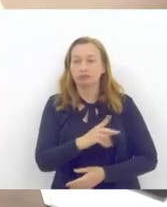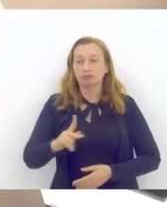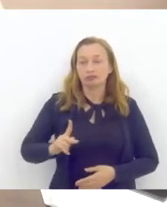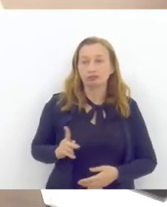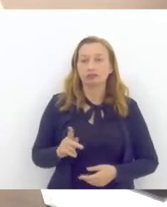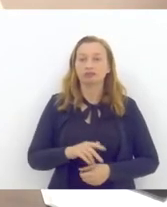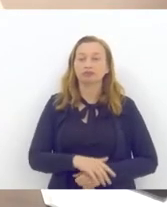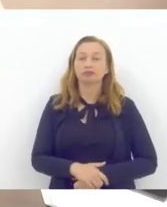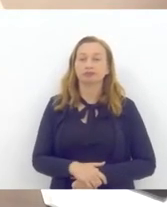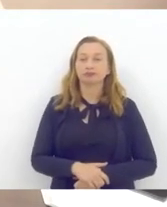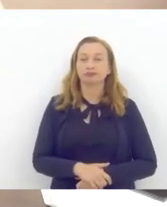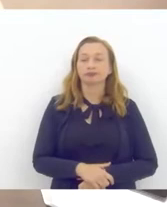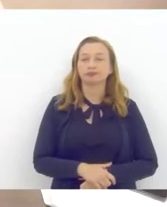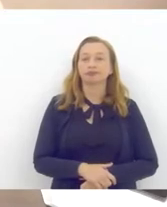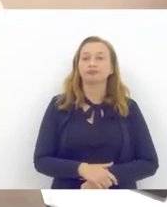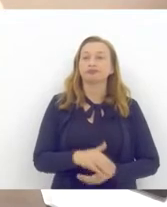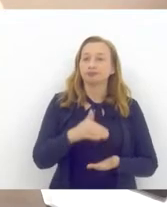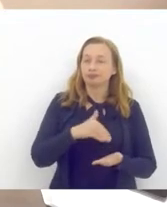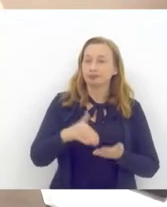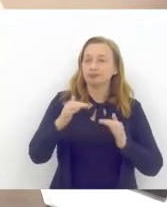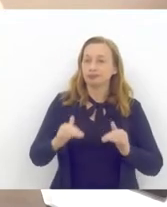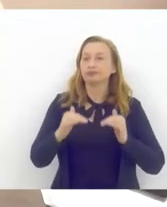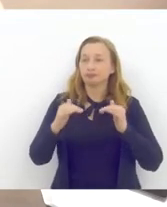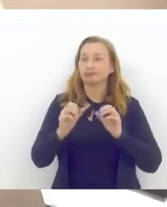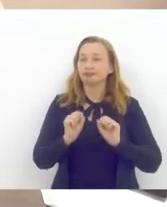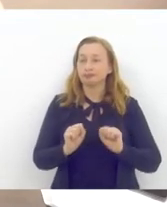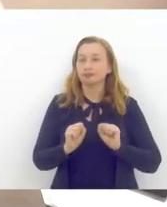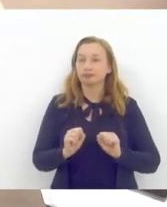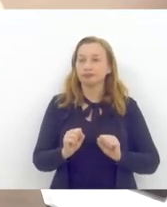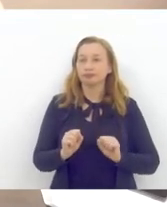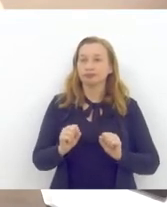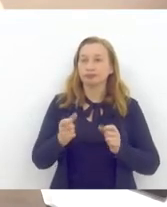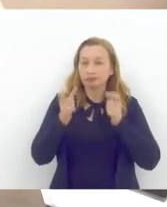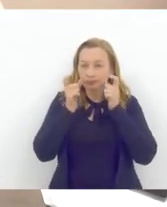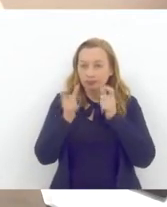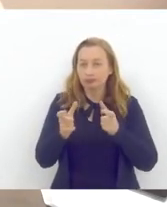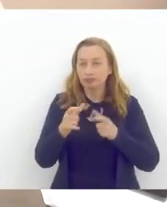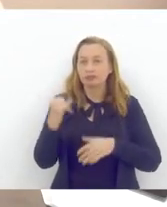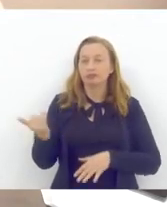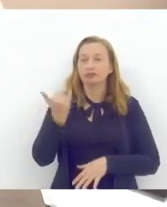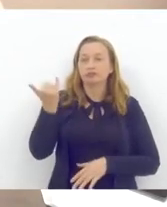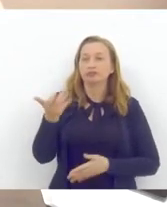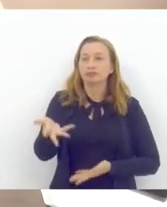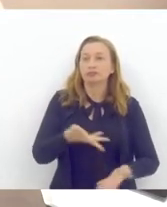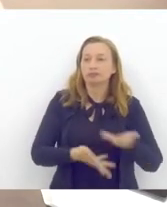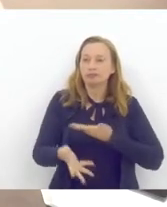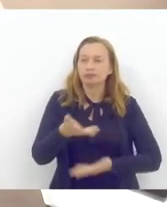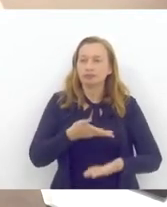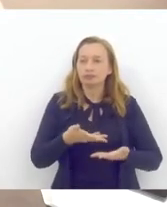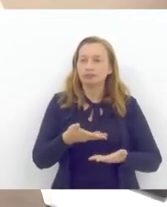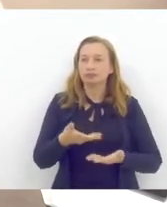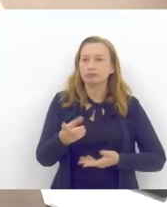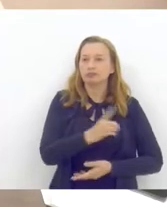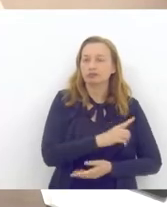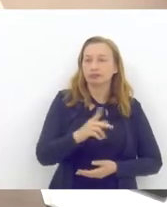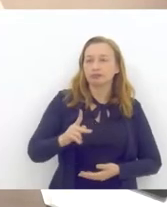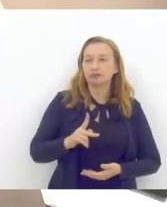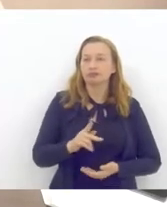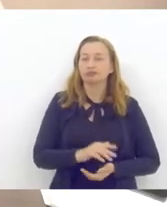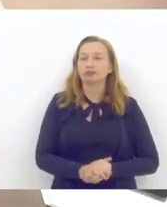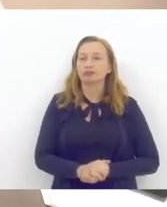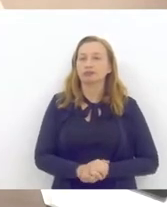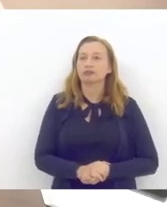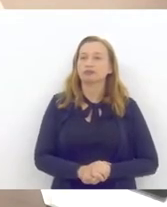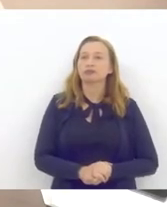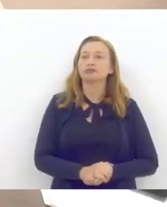Pública, se o subsecretário pudesse ouvir, acho que seria importante, que são compartilhados pela Defensoria Pública. Afinal